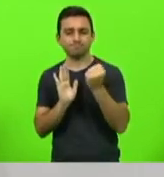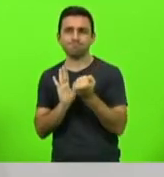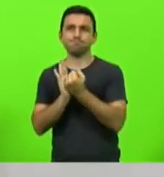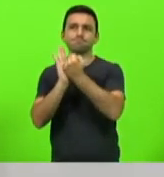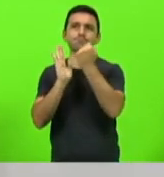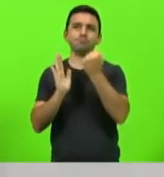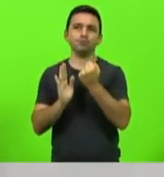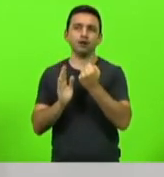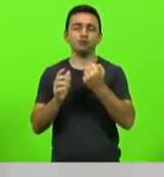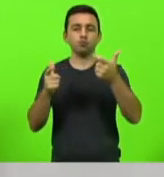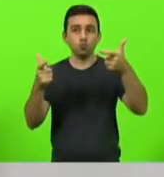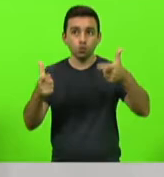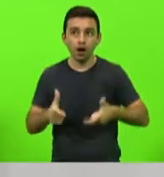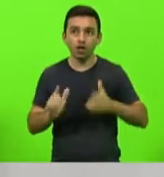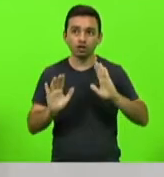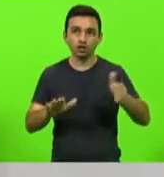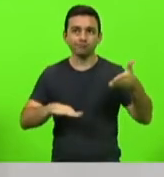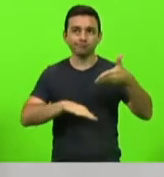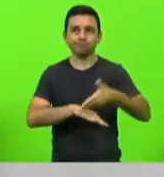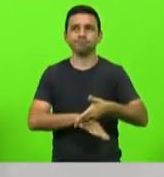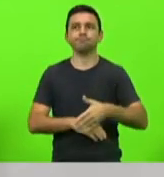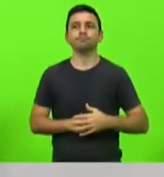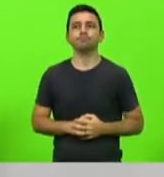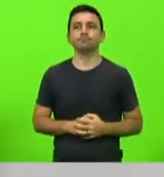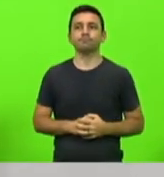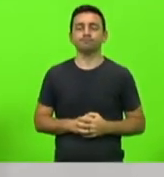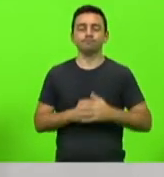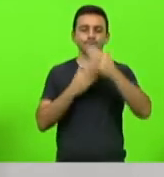onde passam. Muito obrigado.